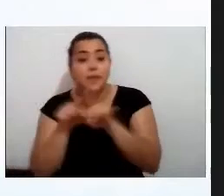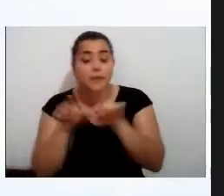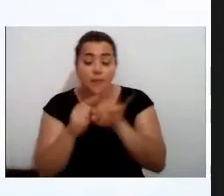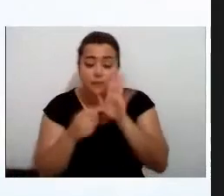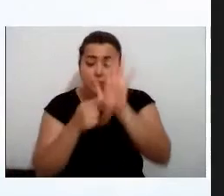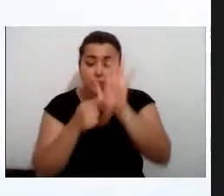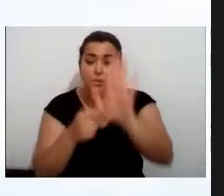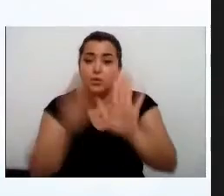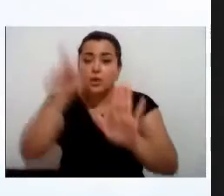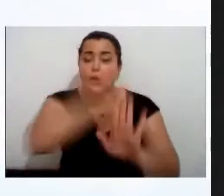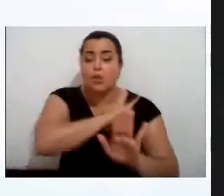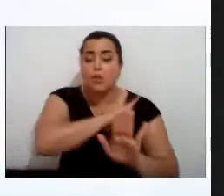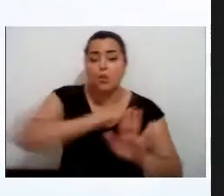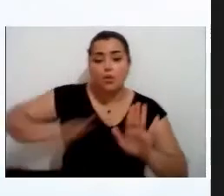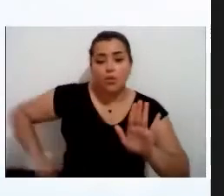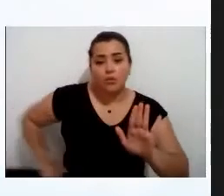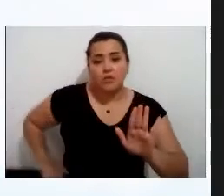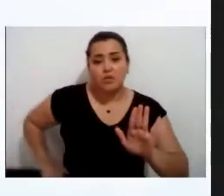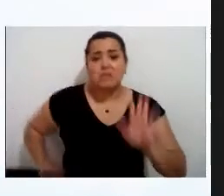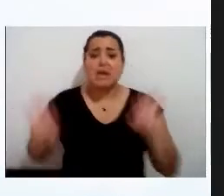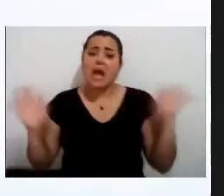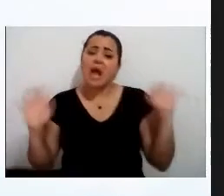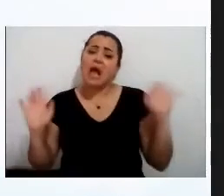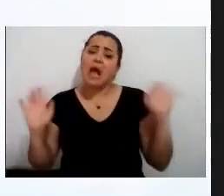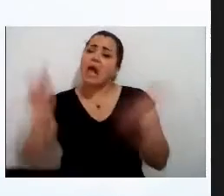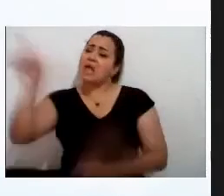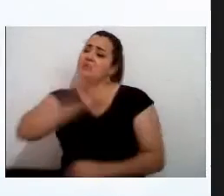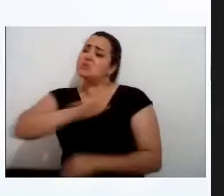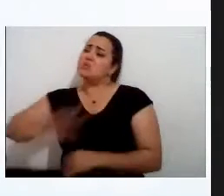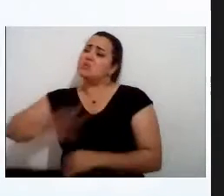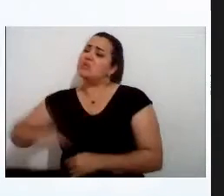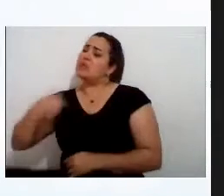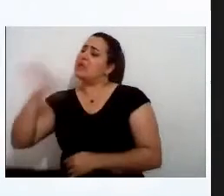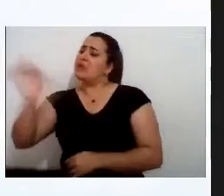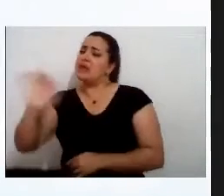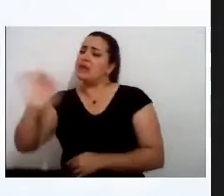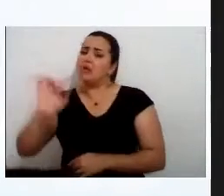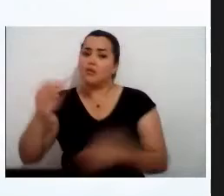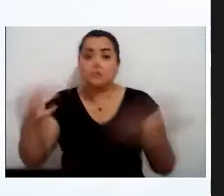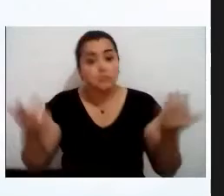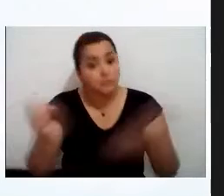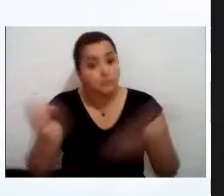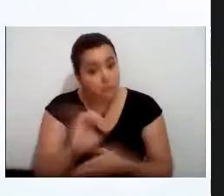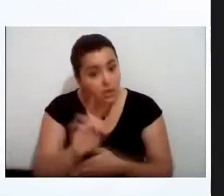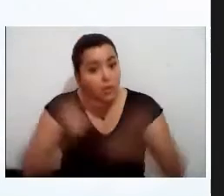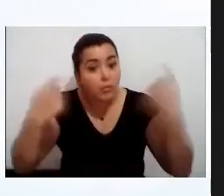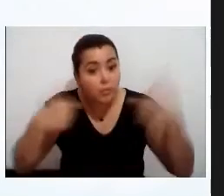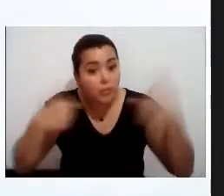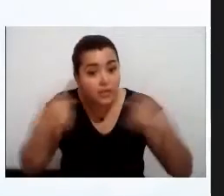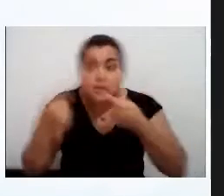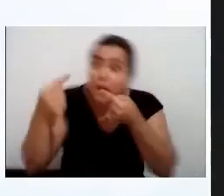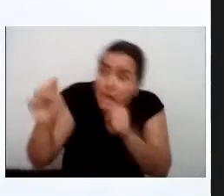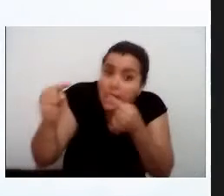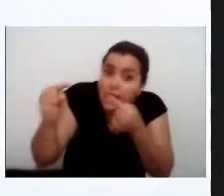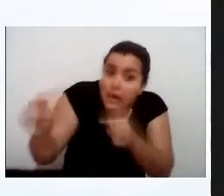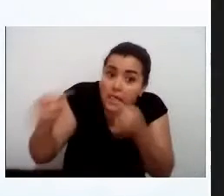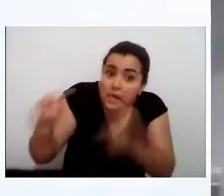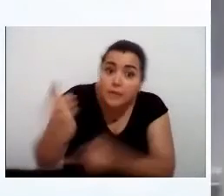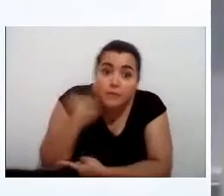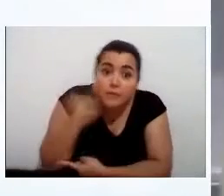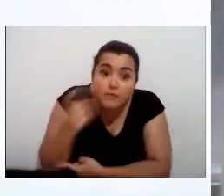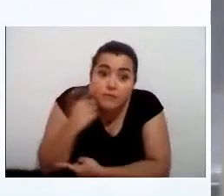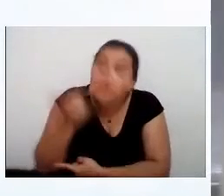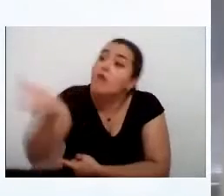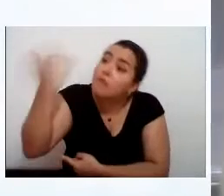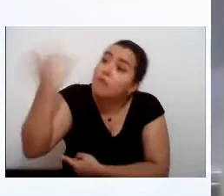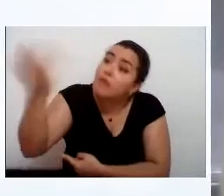podemos. Esse governo não é nosso, esse é um governo reacionário. Não, não. Nós temos que ir lá e provocar o governo, ele que diga não. Nós temos